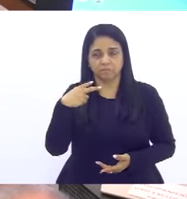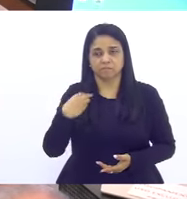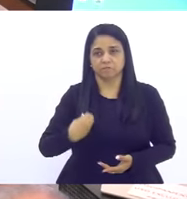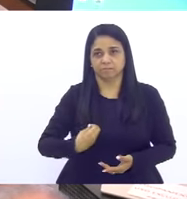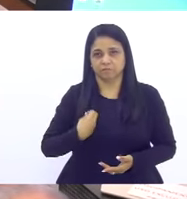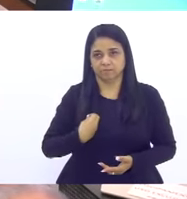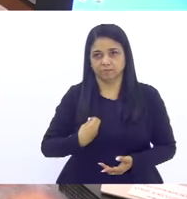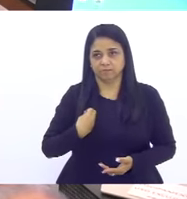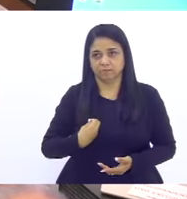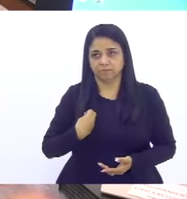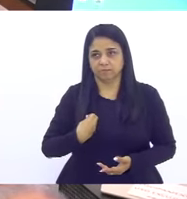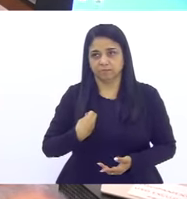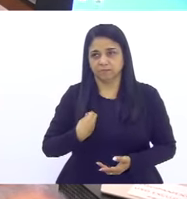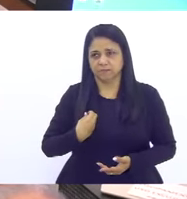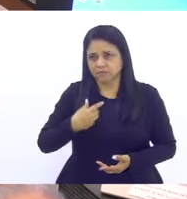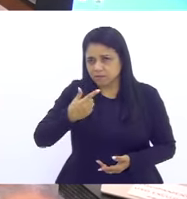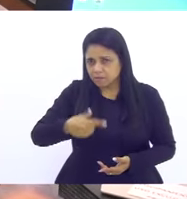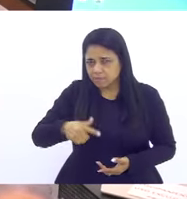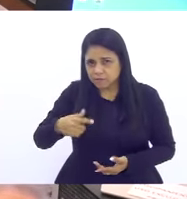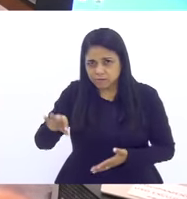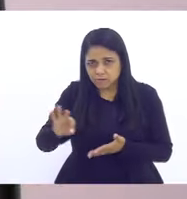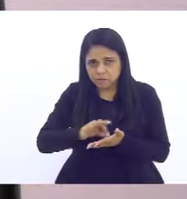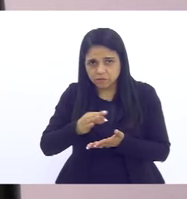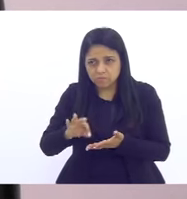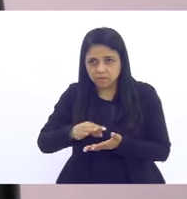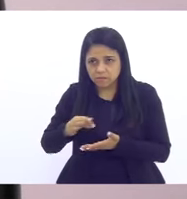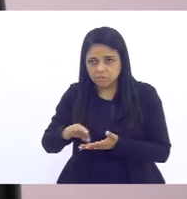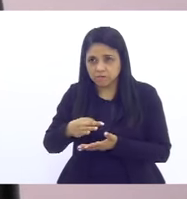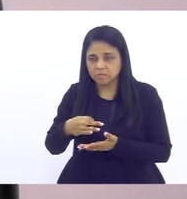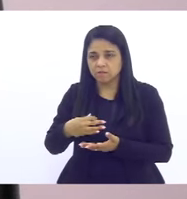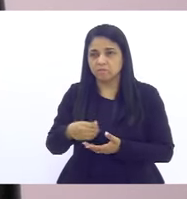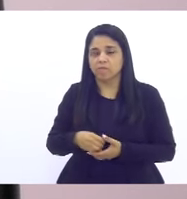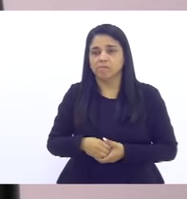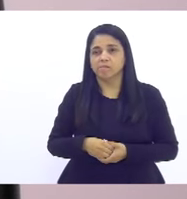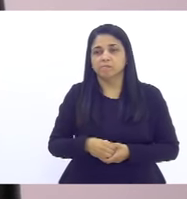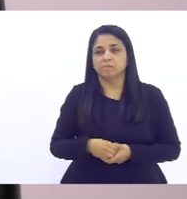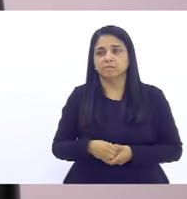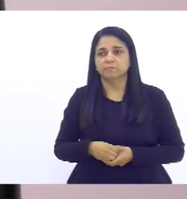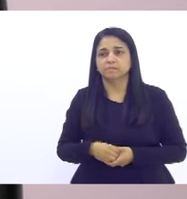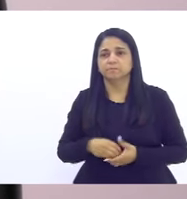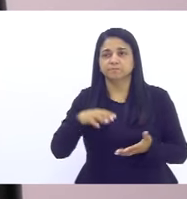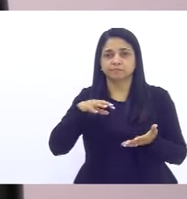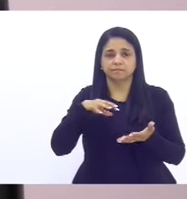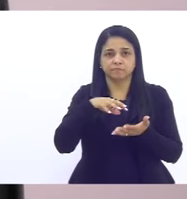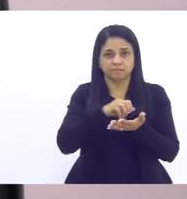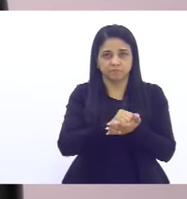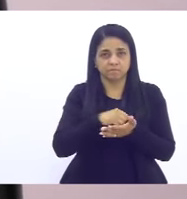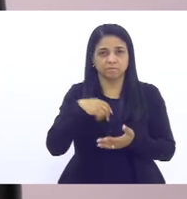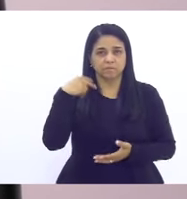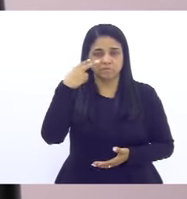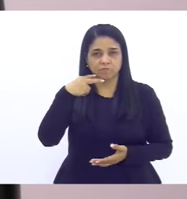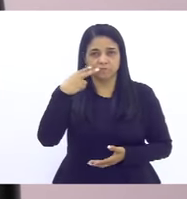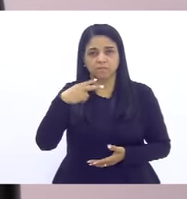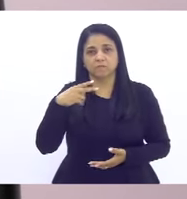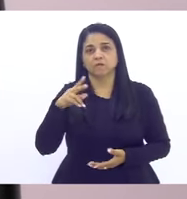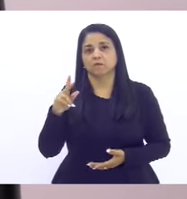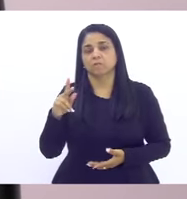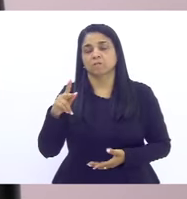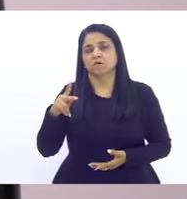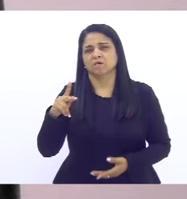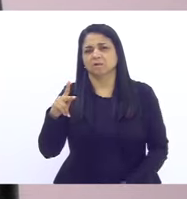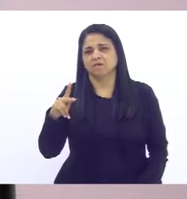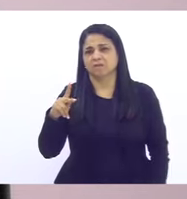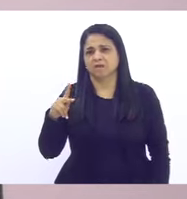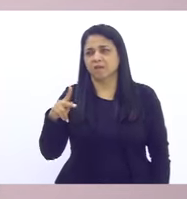inscritos aqui. Tem algumas pessoas inscritas para a fala, mas registrar a presença do vereador Leandro Portugal, do município de Niterói,